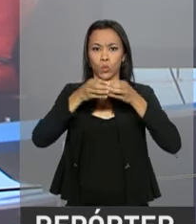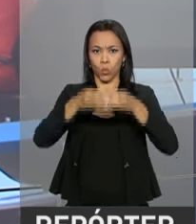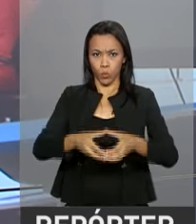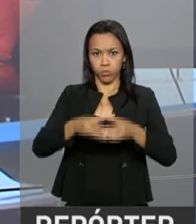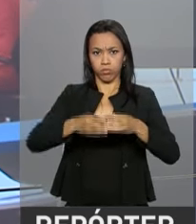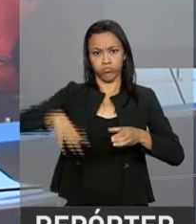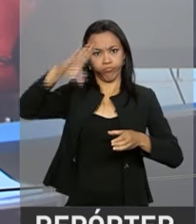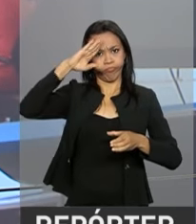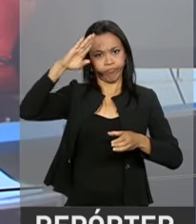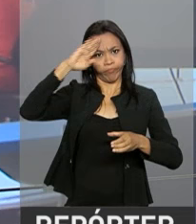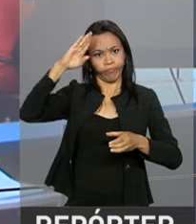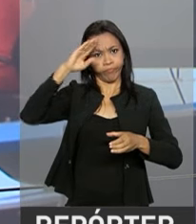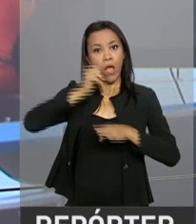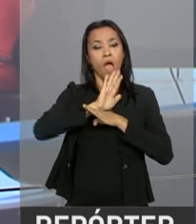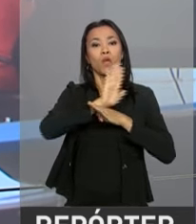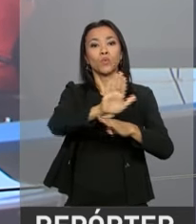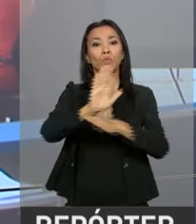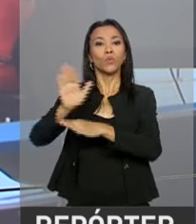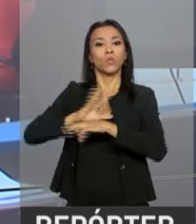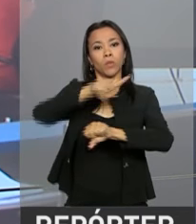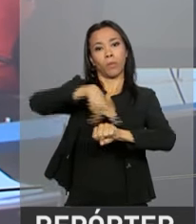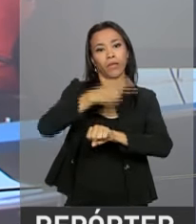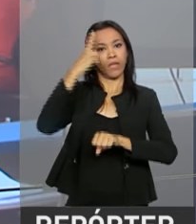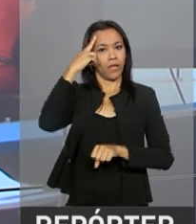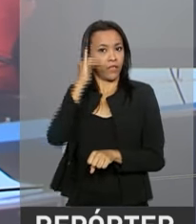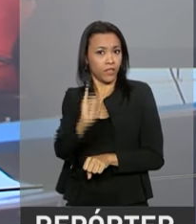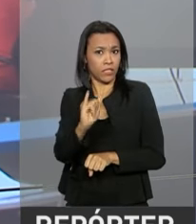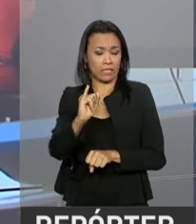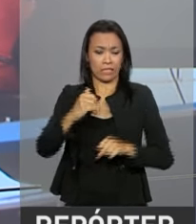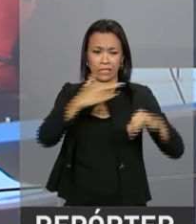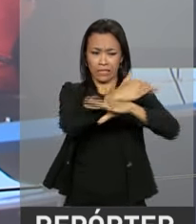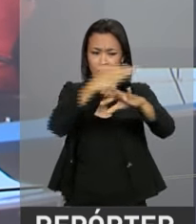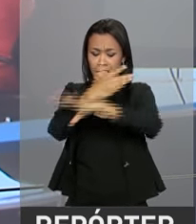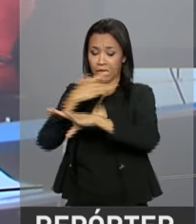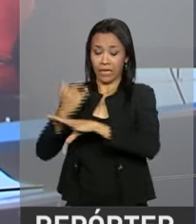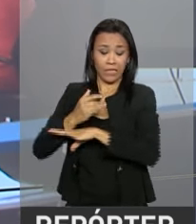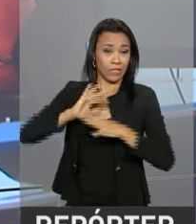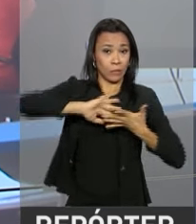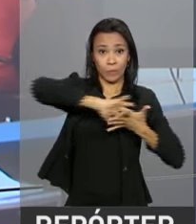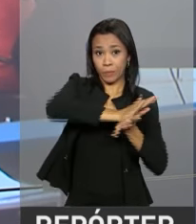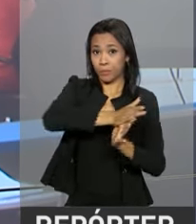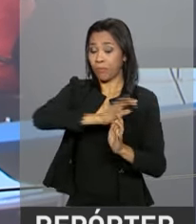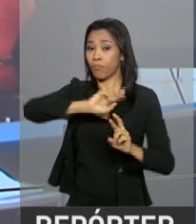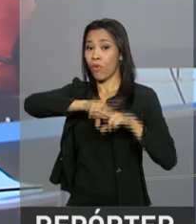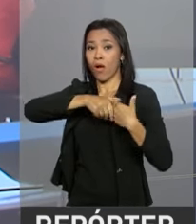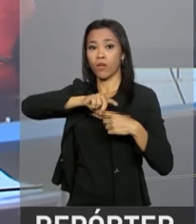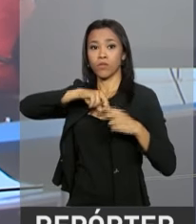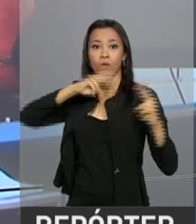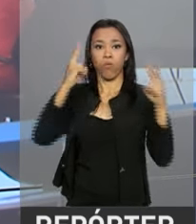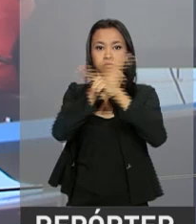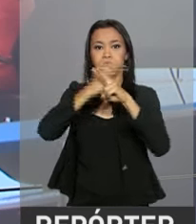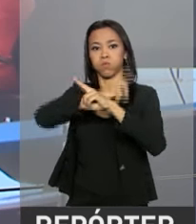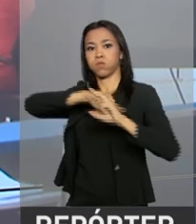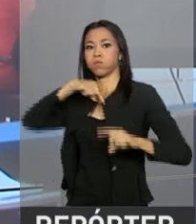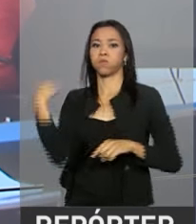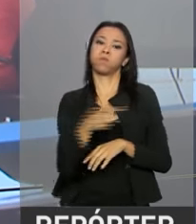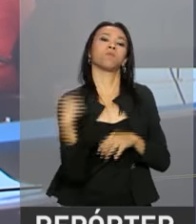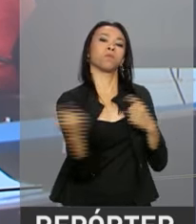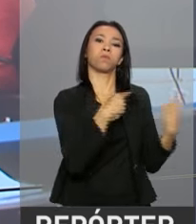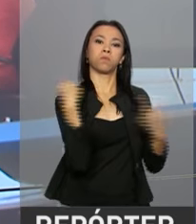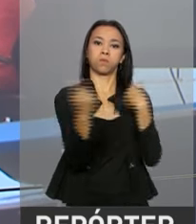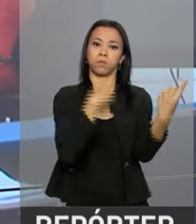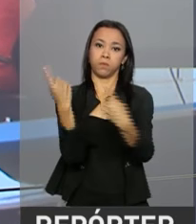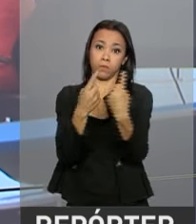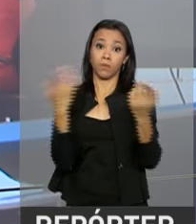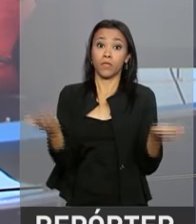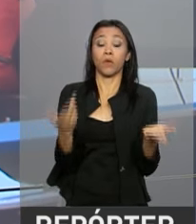prestam auxílio à população do Haiti, onde cidades foram arrasadas pelo furacão Milsi. Fuzileiros navais do